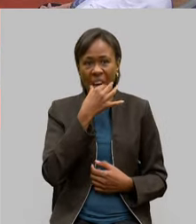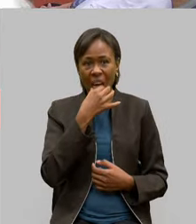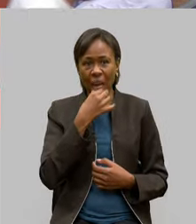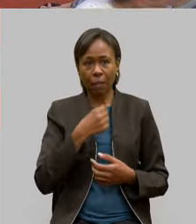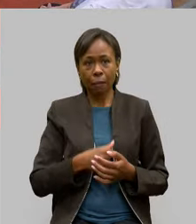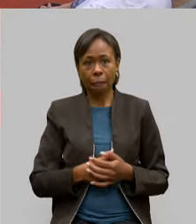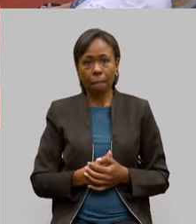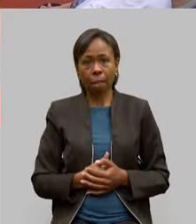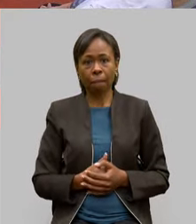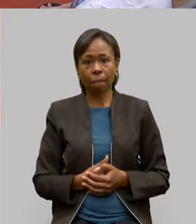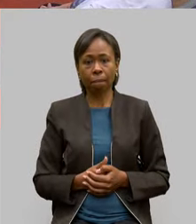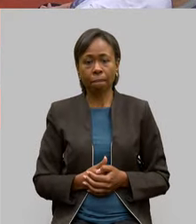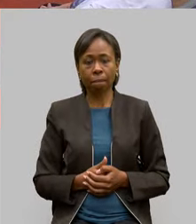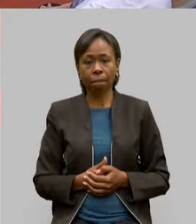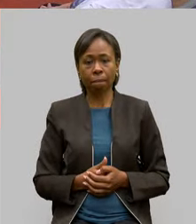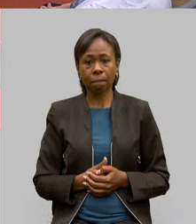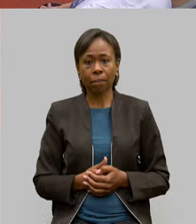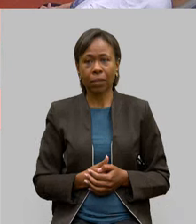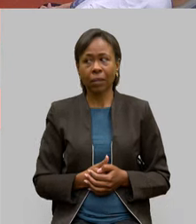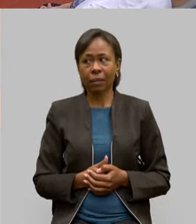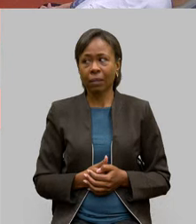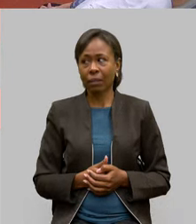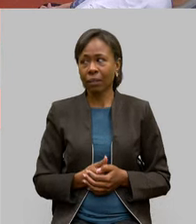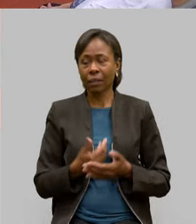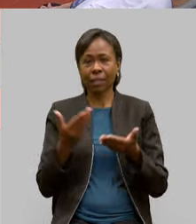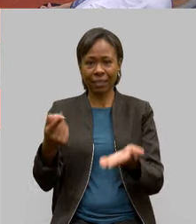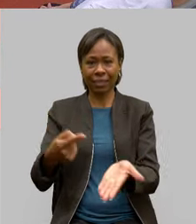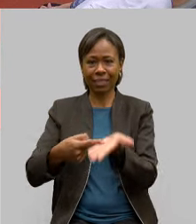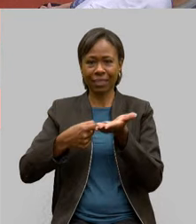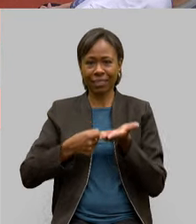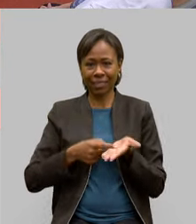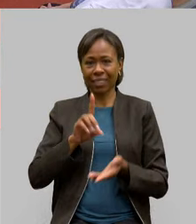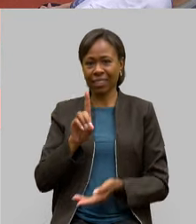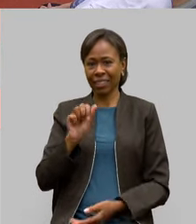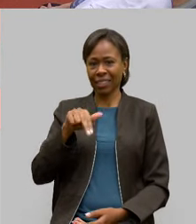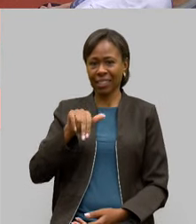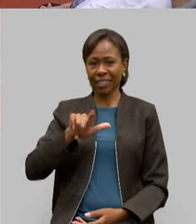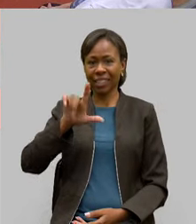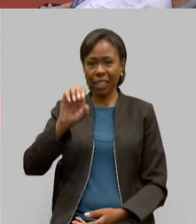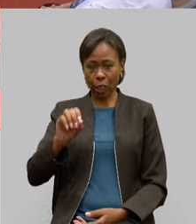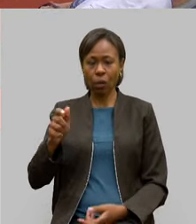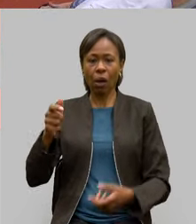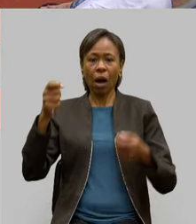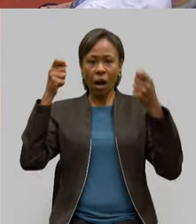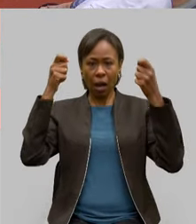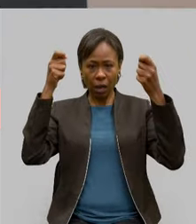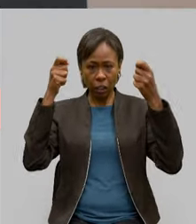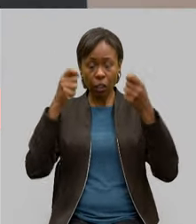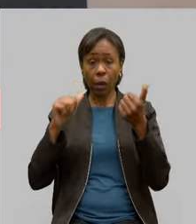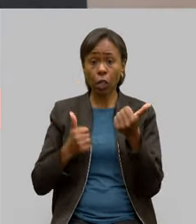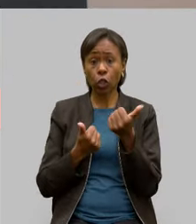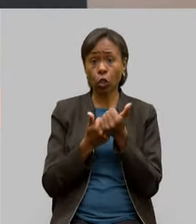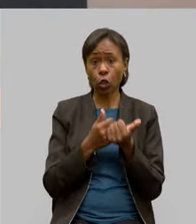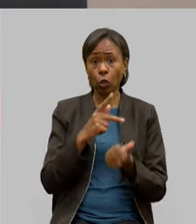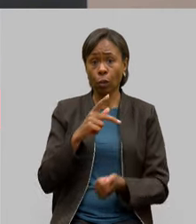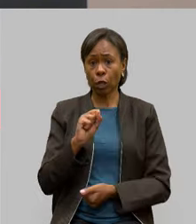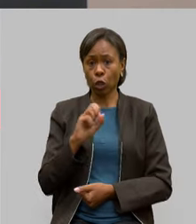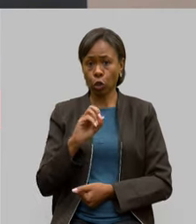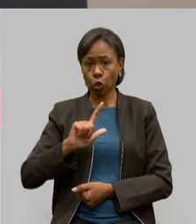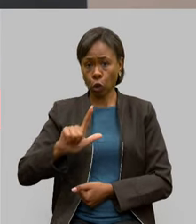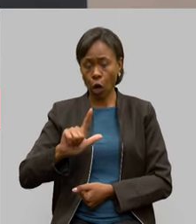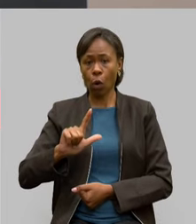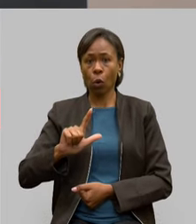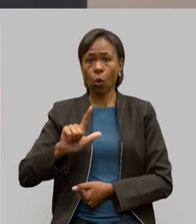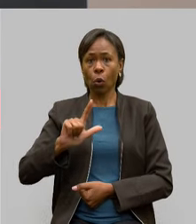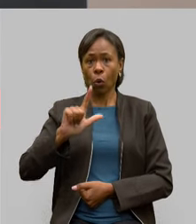obrigado na sequência convidamos Dario de Moura ativista assessor do PSOL na Câmara dos